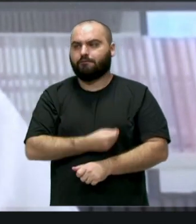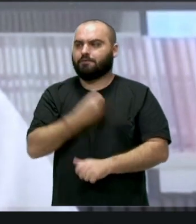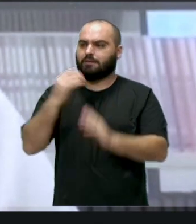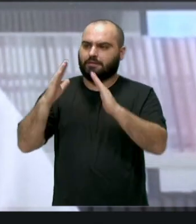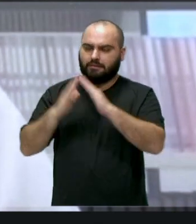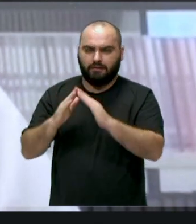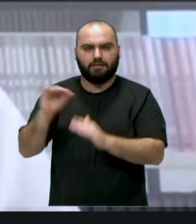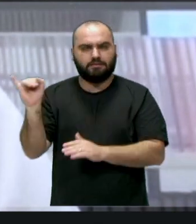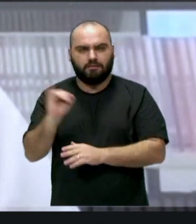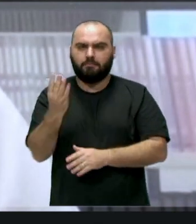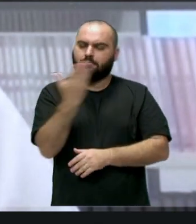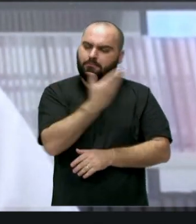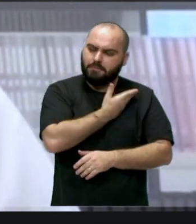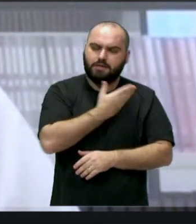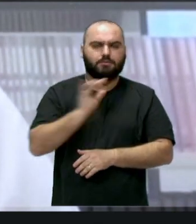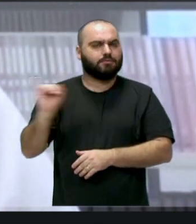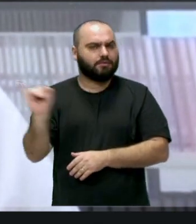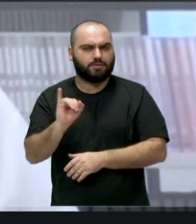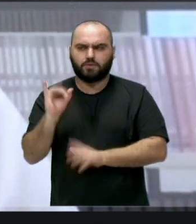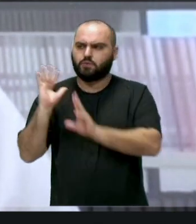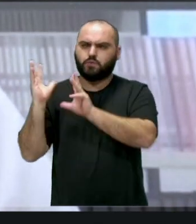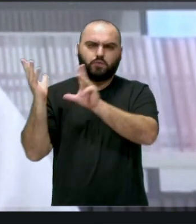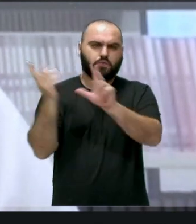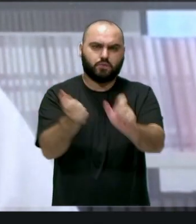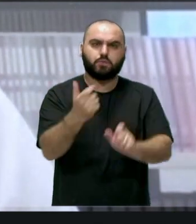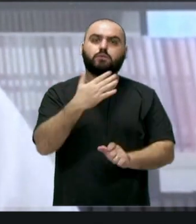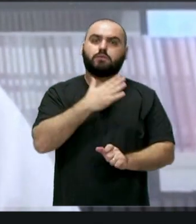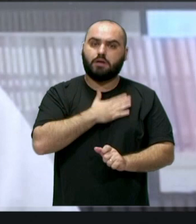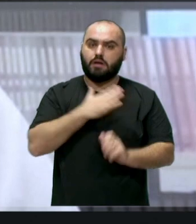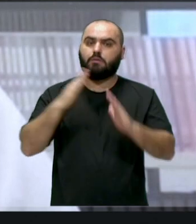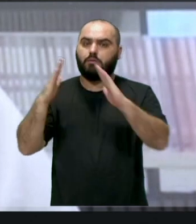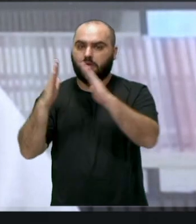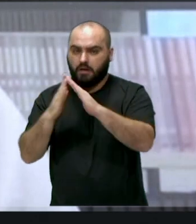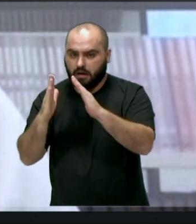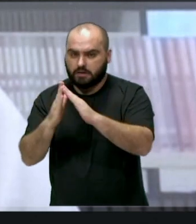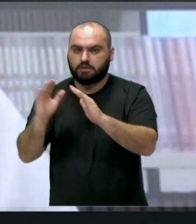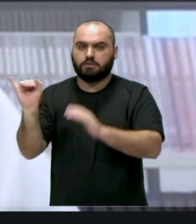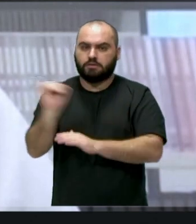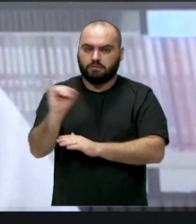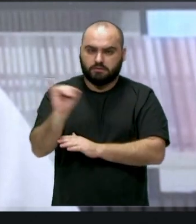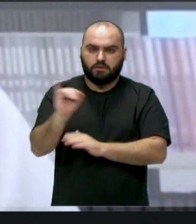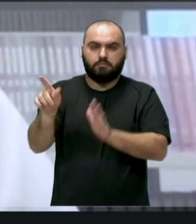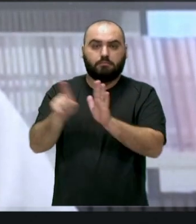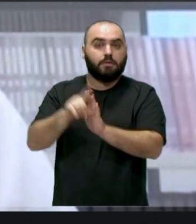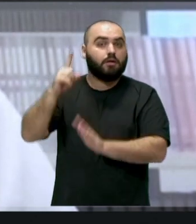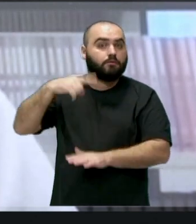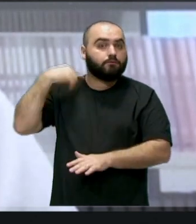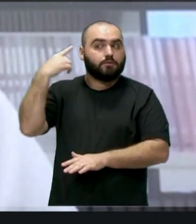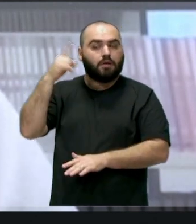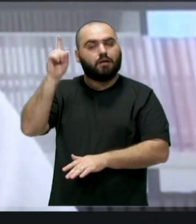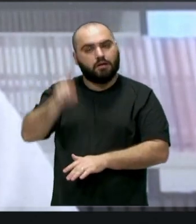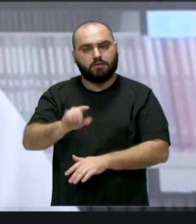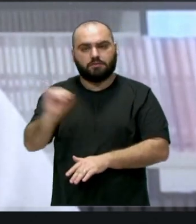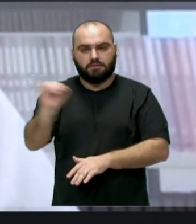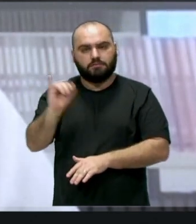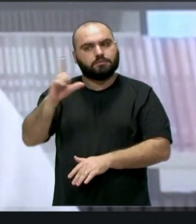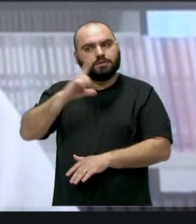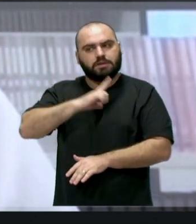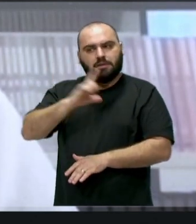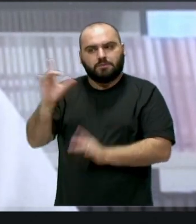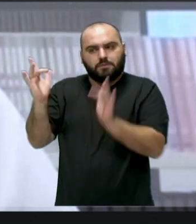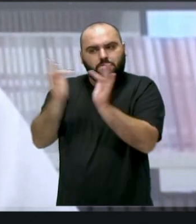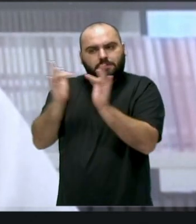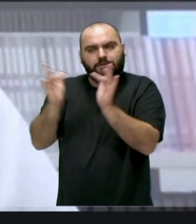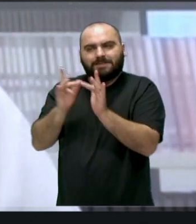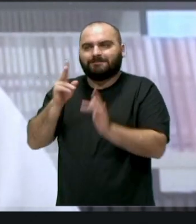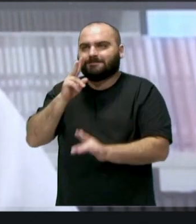meus amigos são daí, eu moro em Itajaí, meu escritório da advocacia é em Itajaí, então eu tenho uma relação afetiva